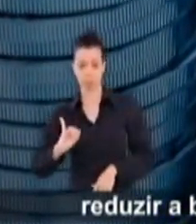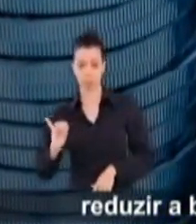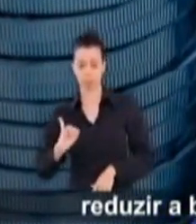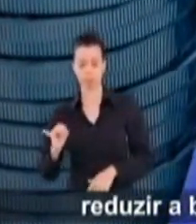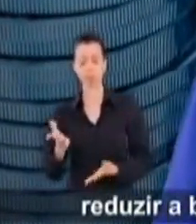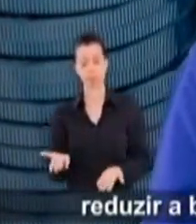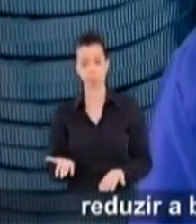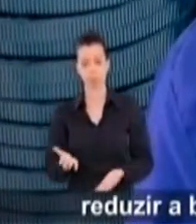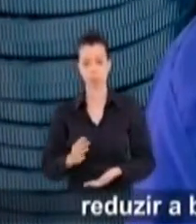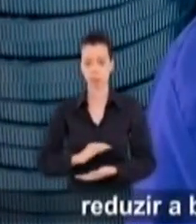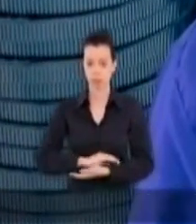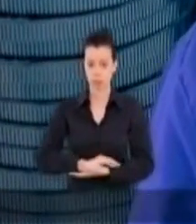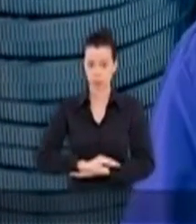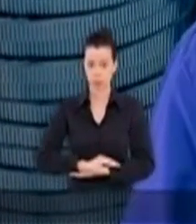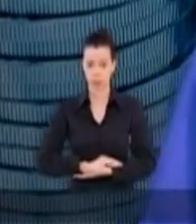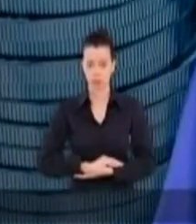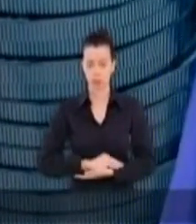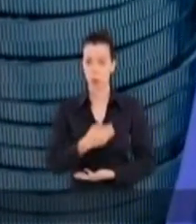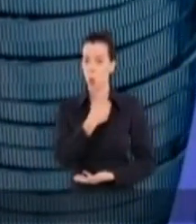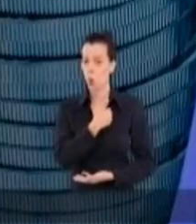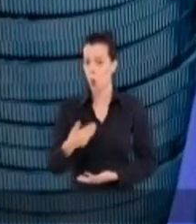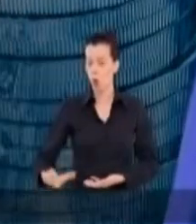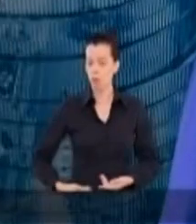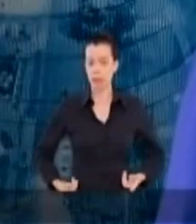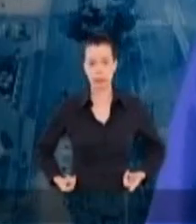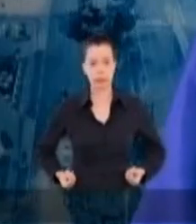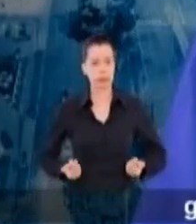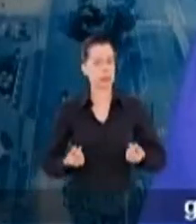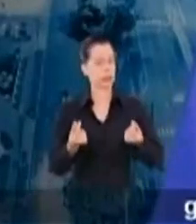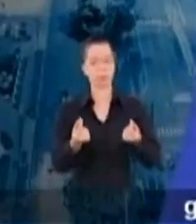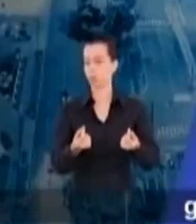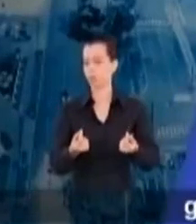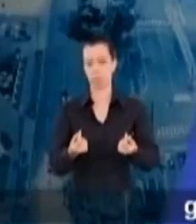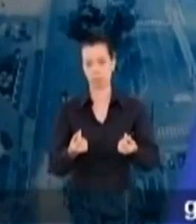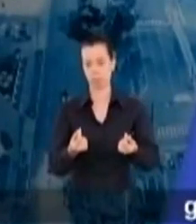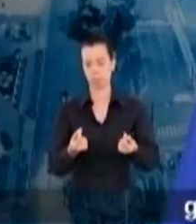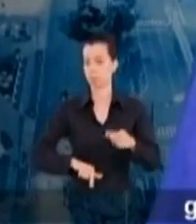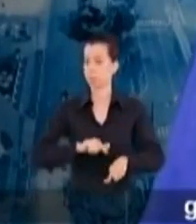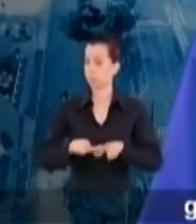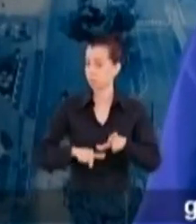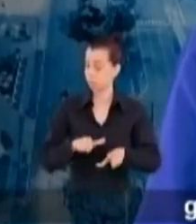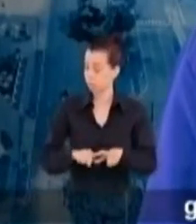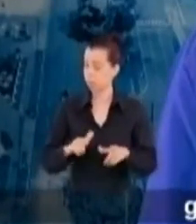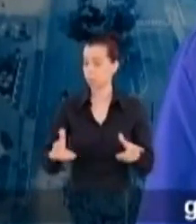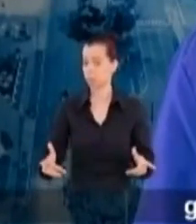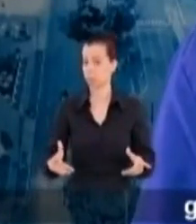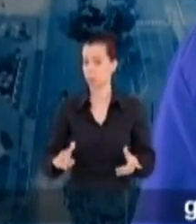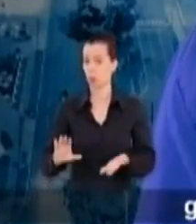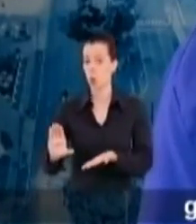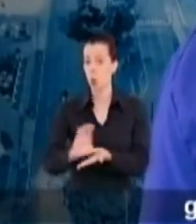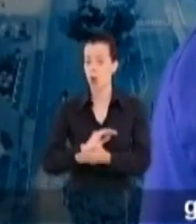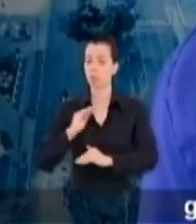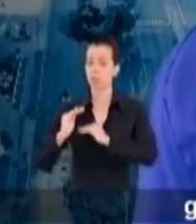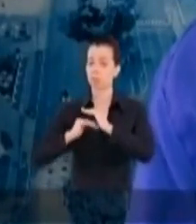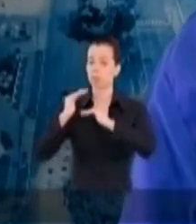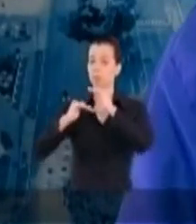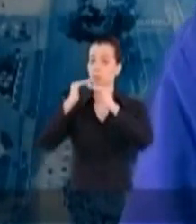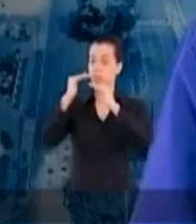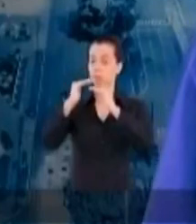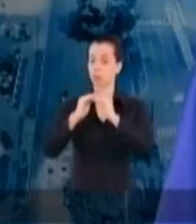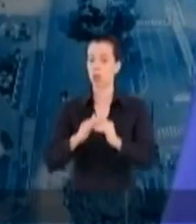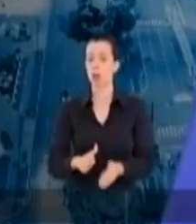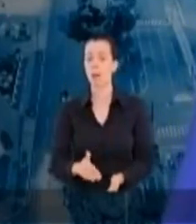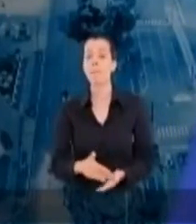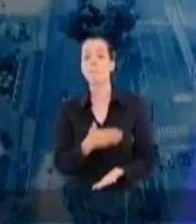que sacrificam os empresários. O governo não fabrica dinheiro. O governo cria as condições para acontecer o desenvolvimento